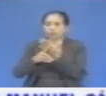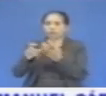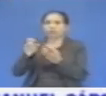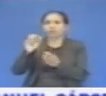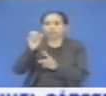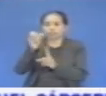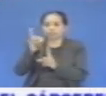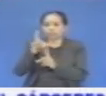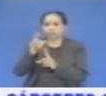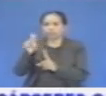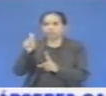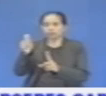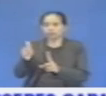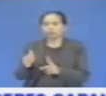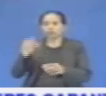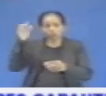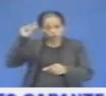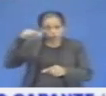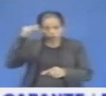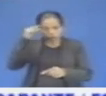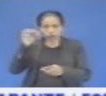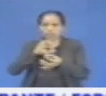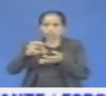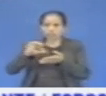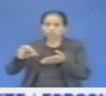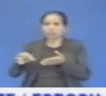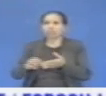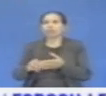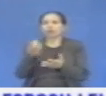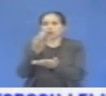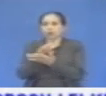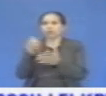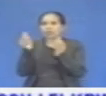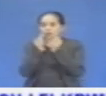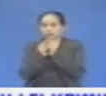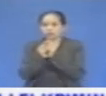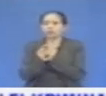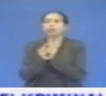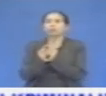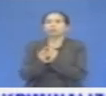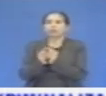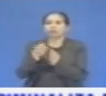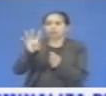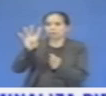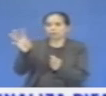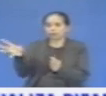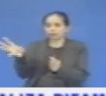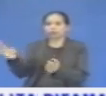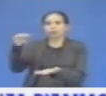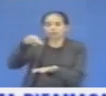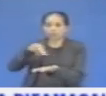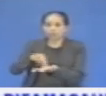Governo assina acordo ho Banco Desenvolvimento Asiático ADB orçamento montante milhão hatnulu resignen dólares de